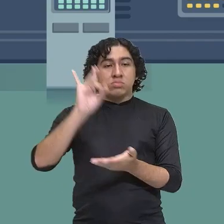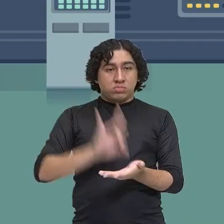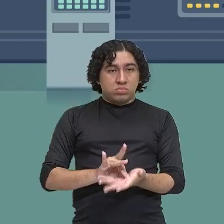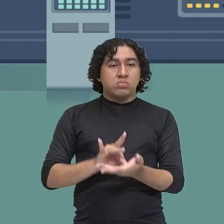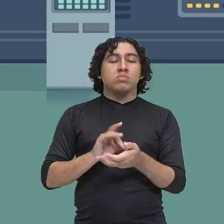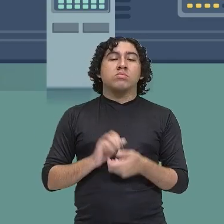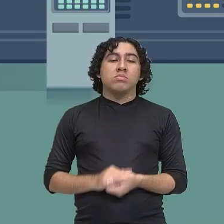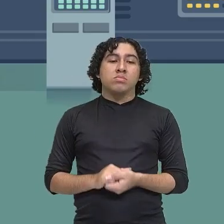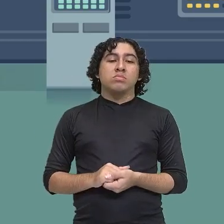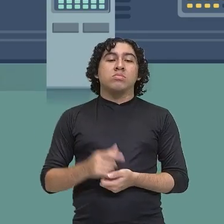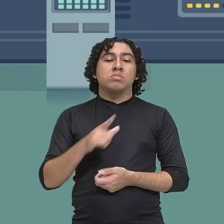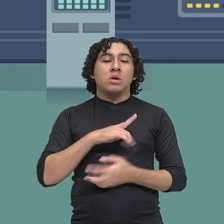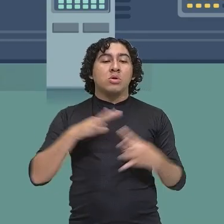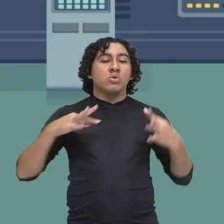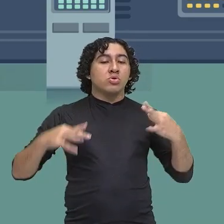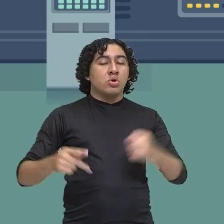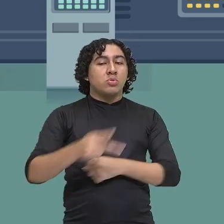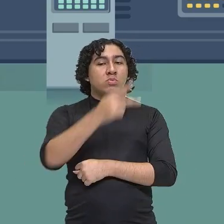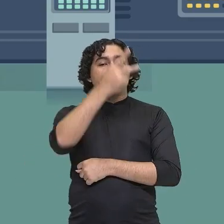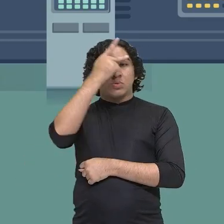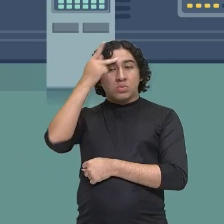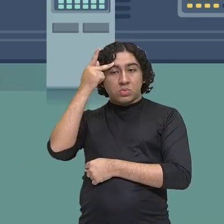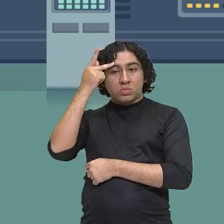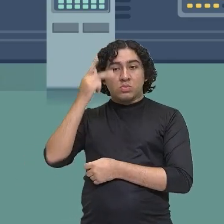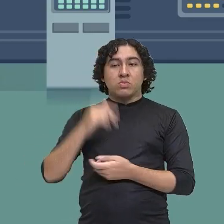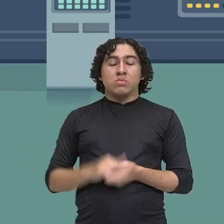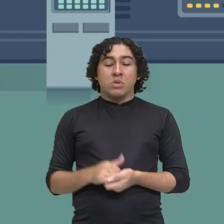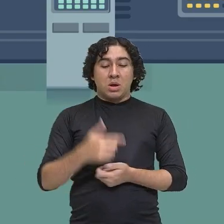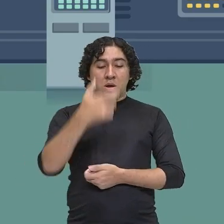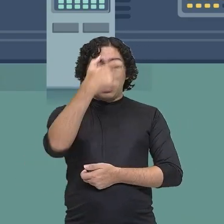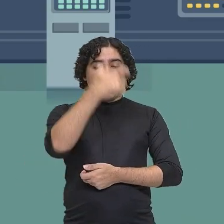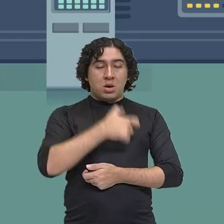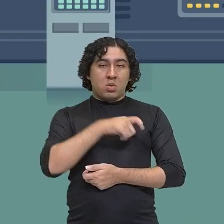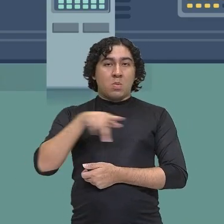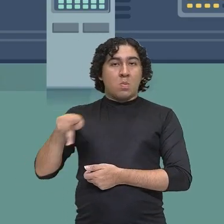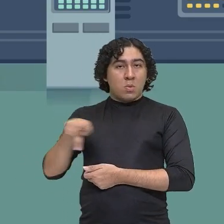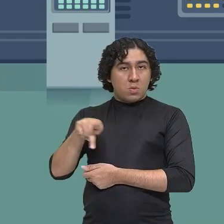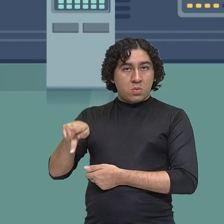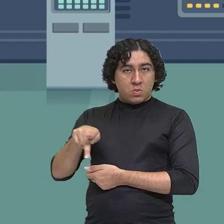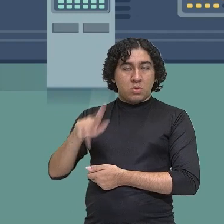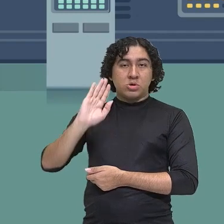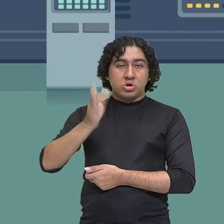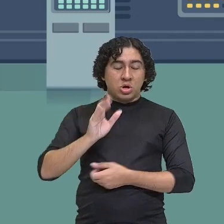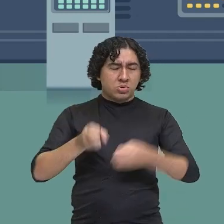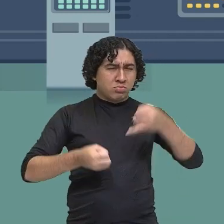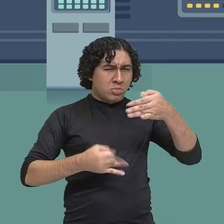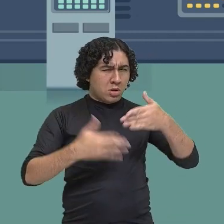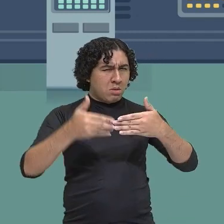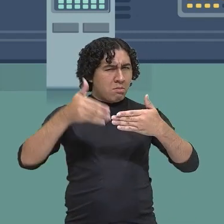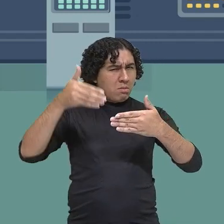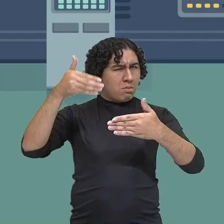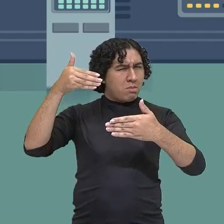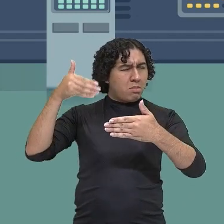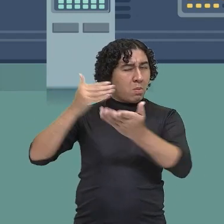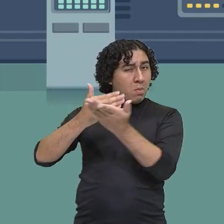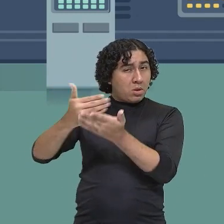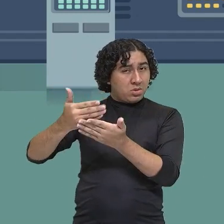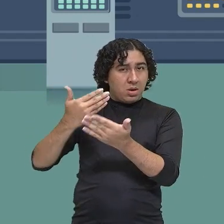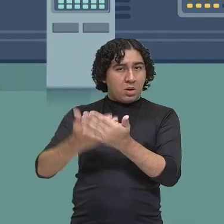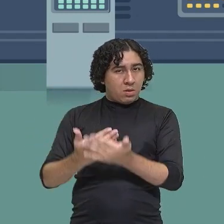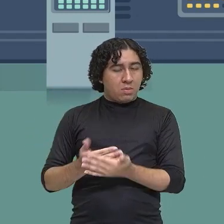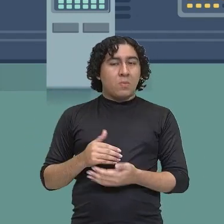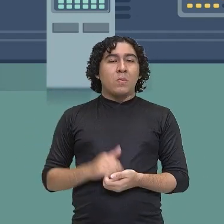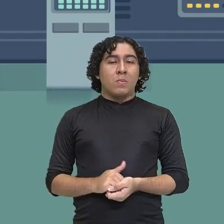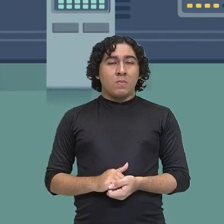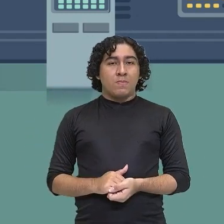para todas as pessoas, eu, professora Risolda, como eu já disse lá no início, nós